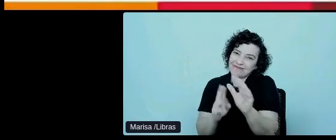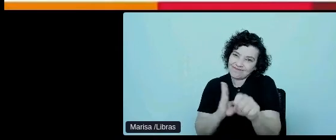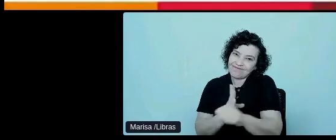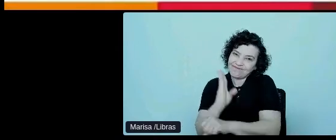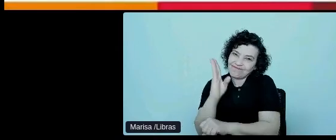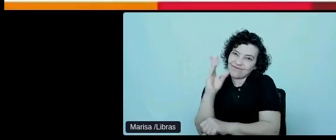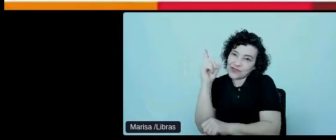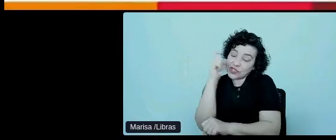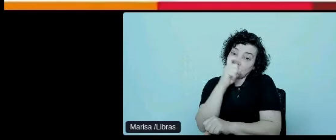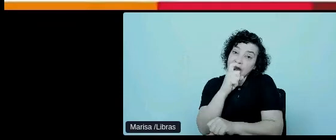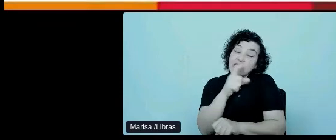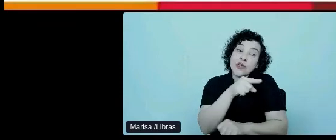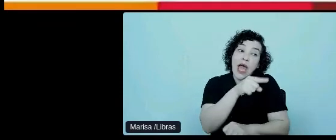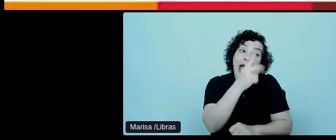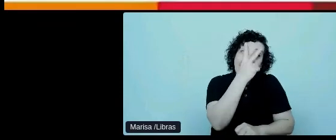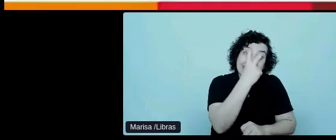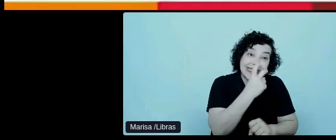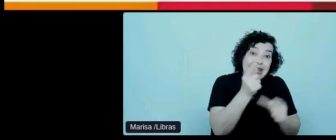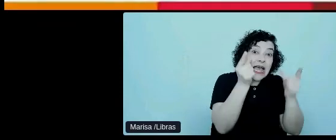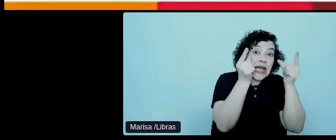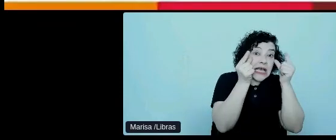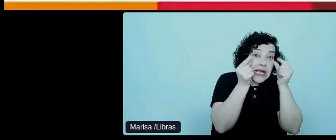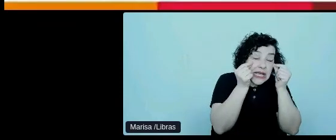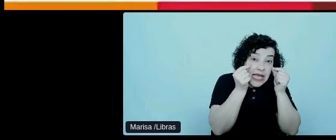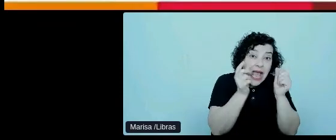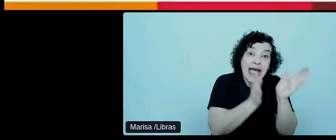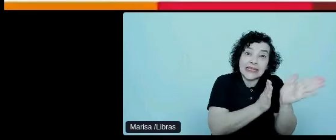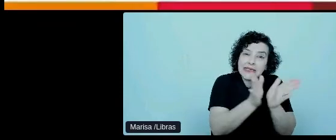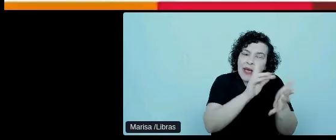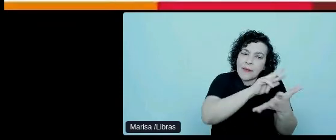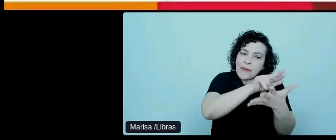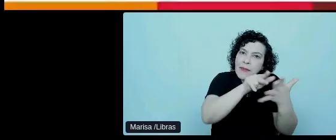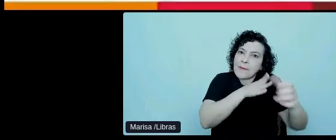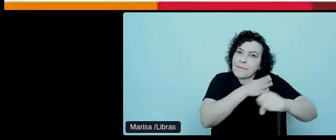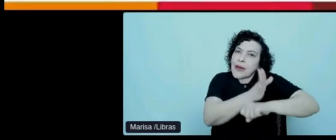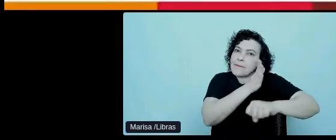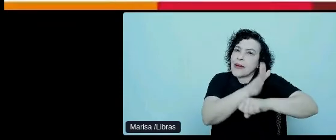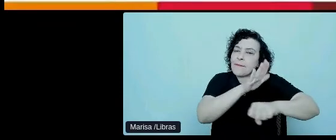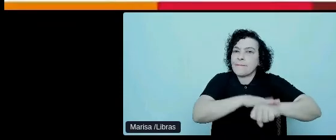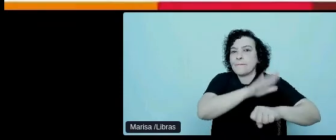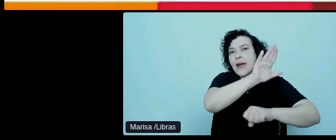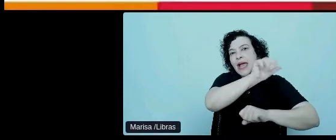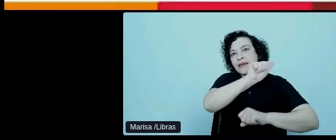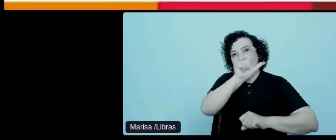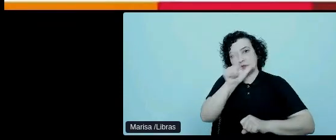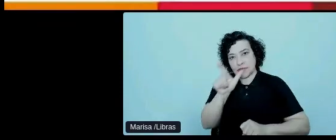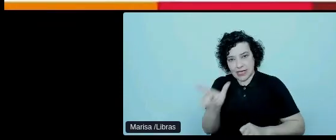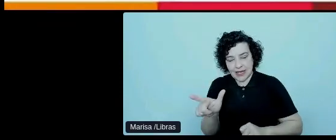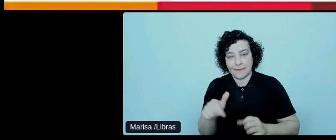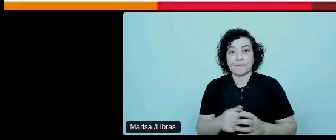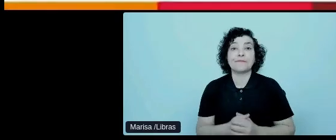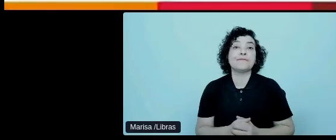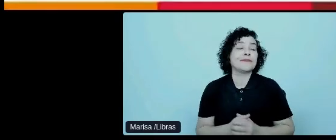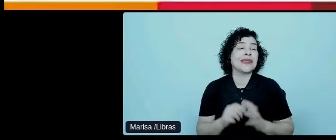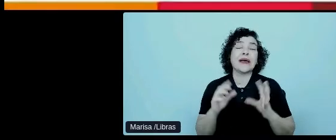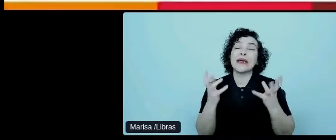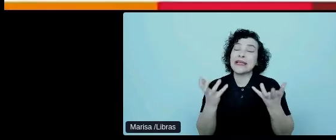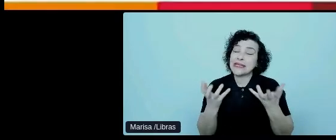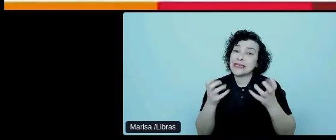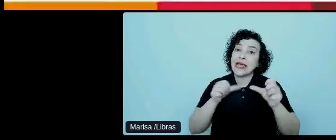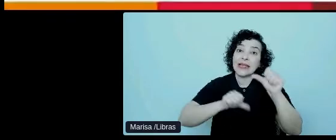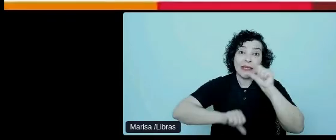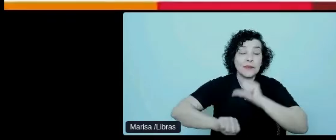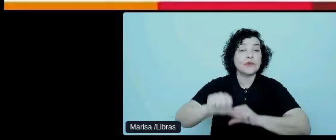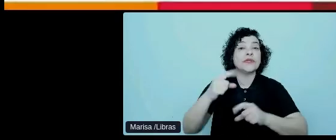gente tem bastante, então eles querem ter essa equiparidade para todo tipo de deficiência.